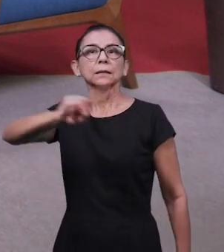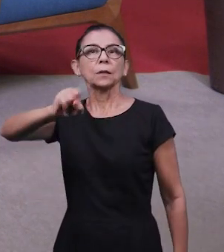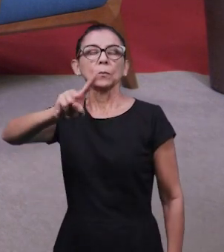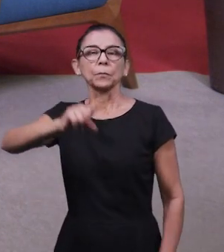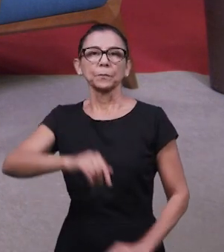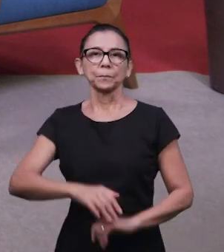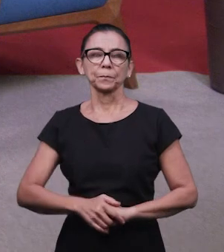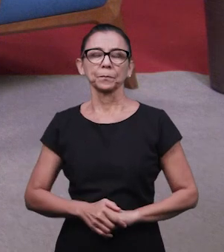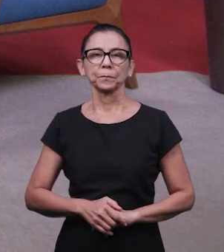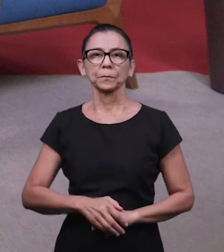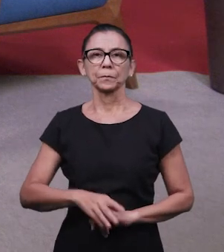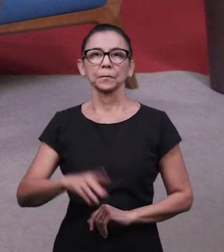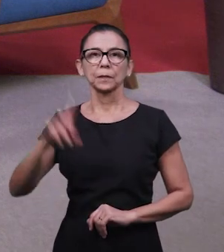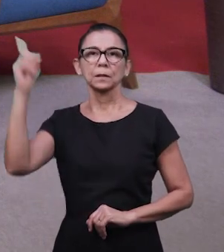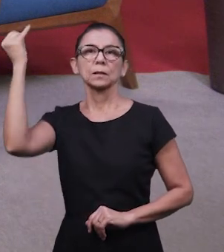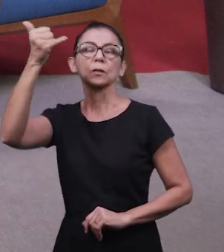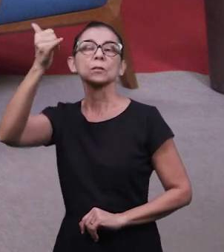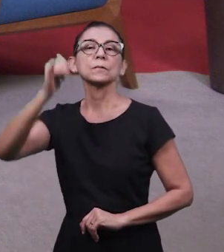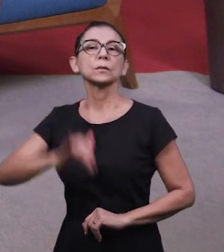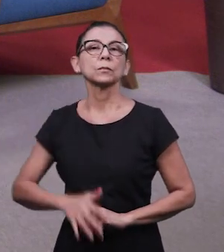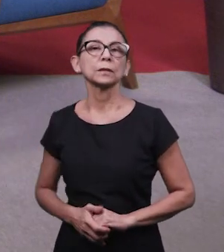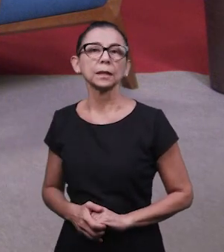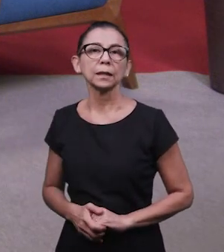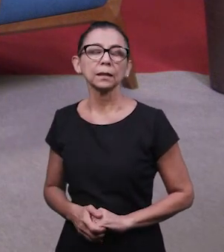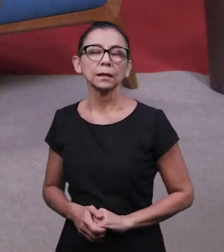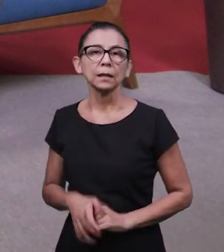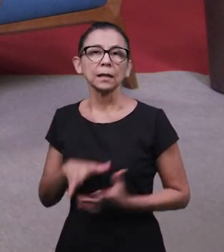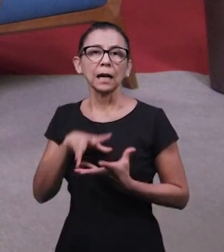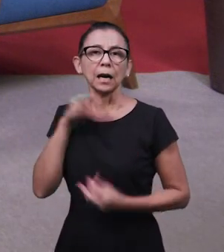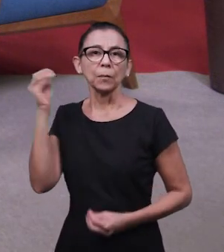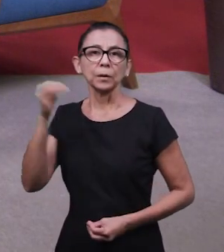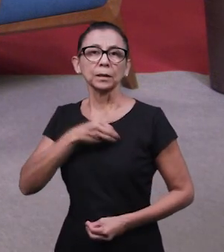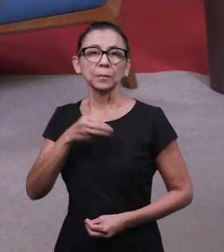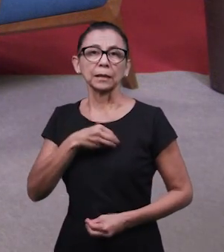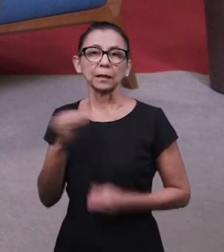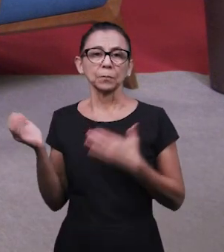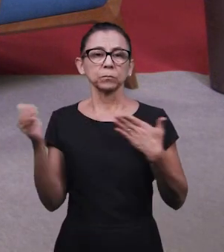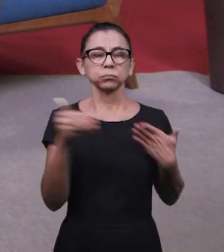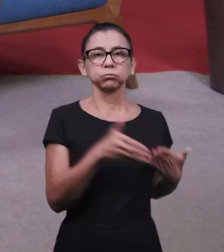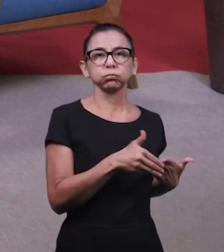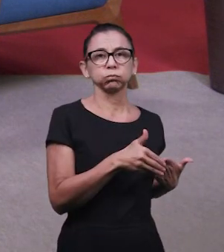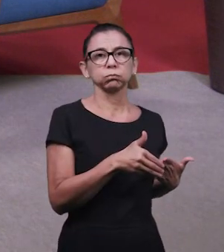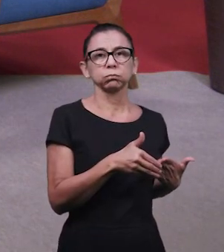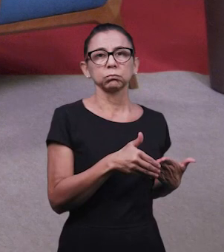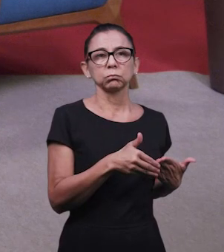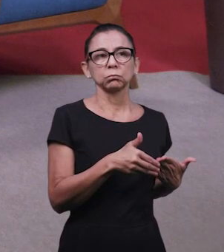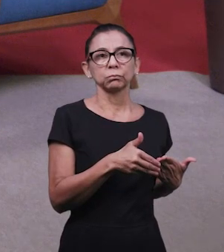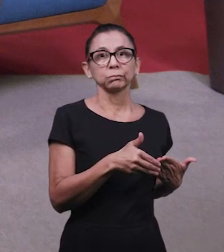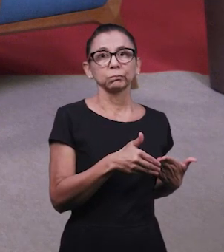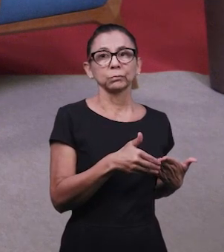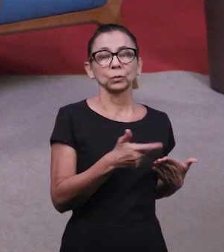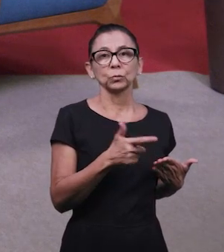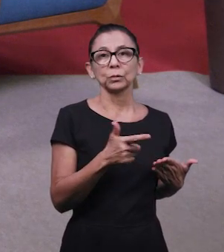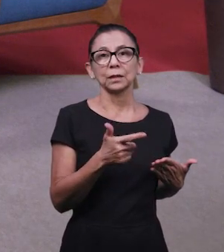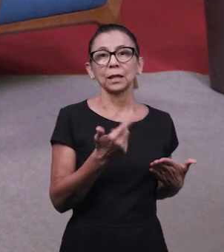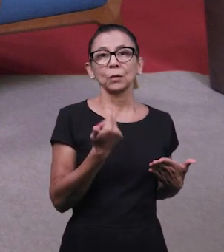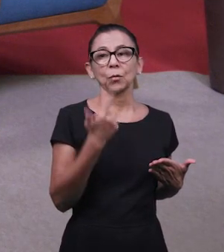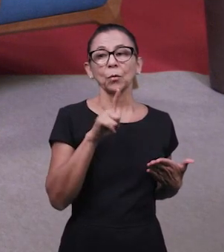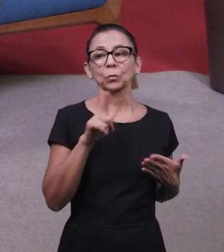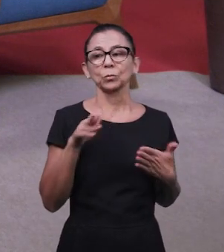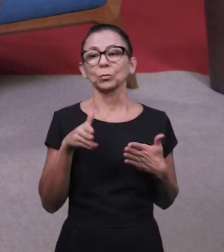ama, Ele quer nos perdoar, nos abençoar, libertar, Ele socorre. Só que Deus não tem compromisso